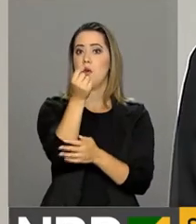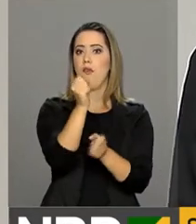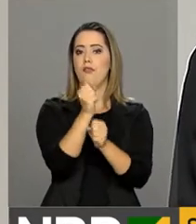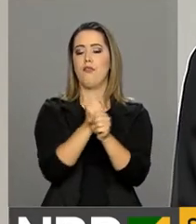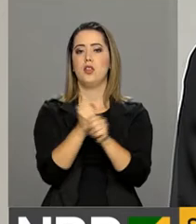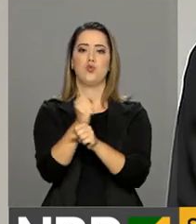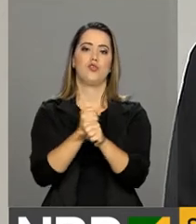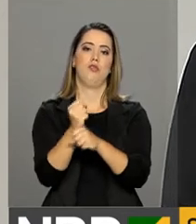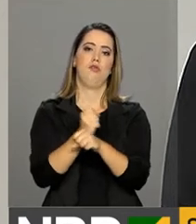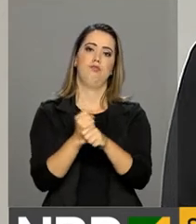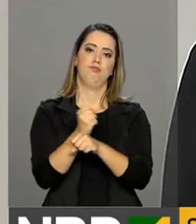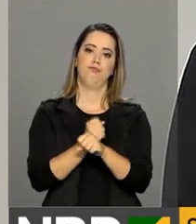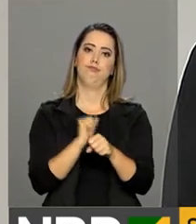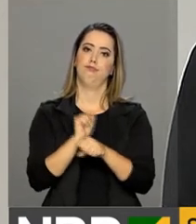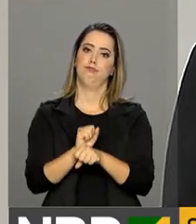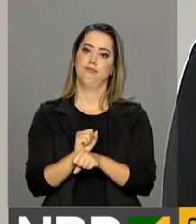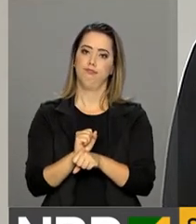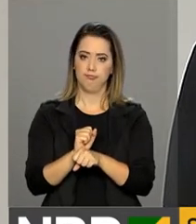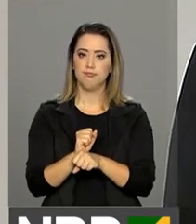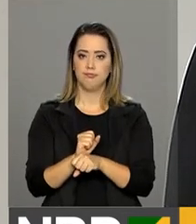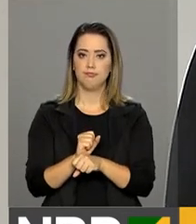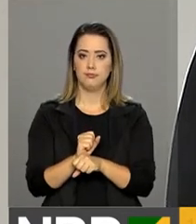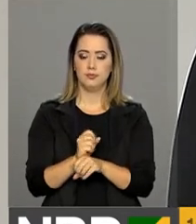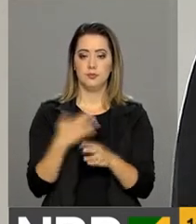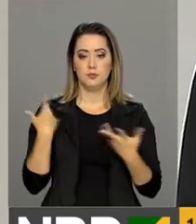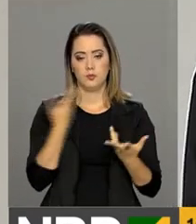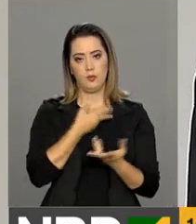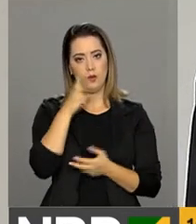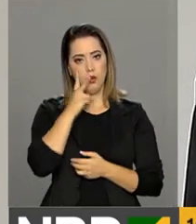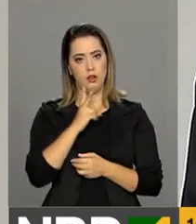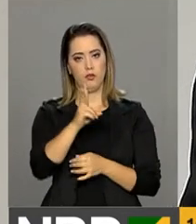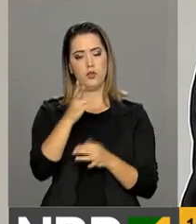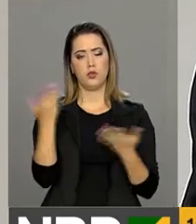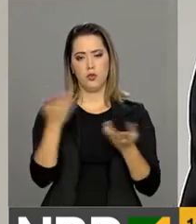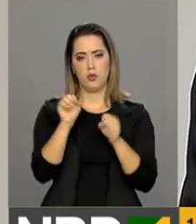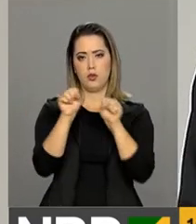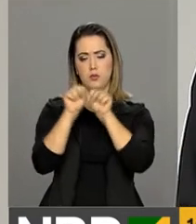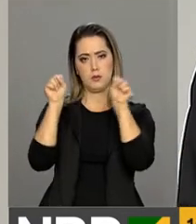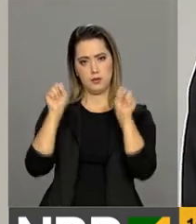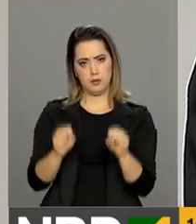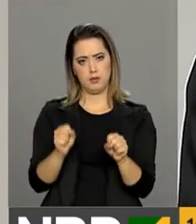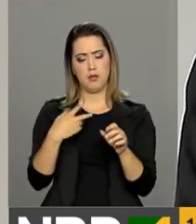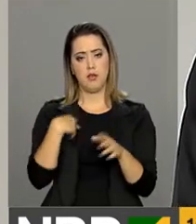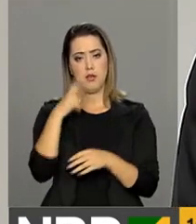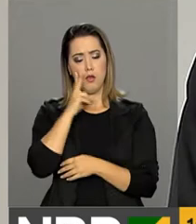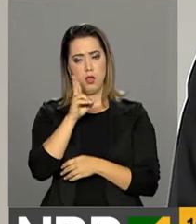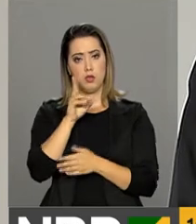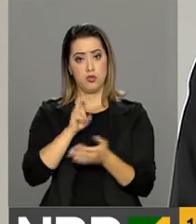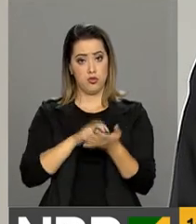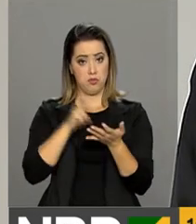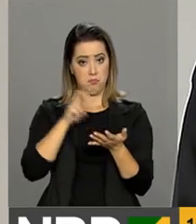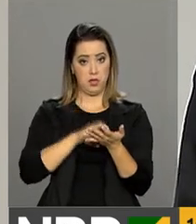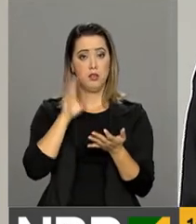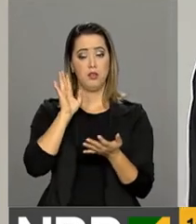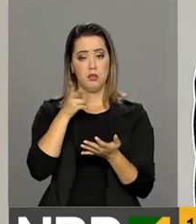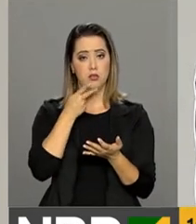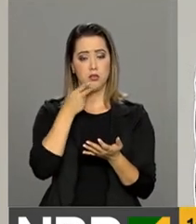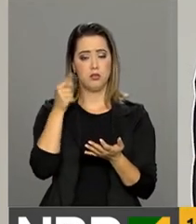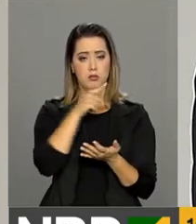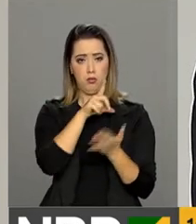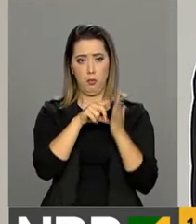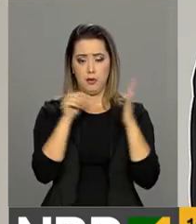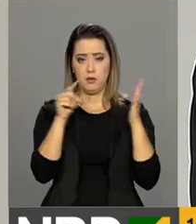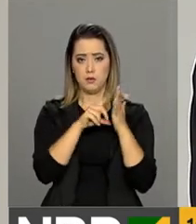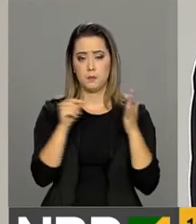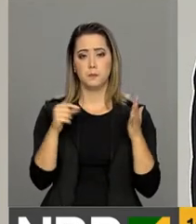todo ainda hoje eu pude perceber pela manhã e logo estarei lá no palácio